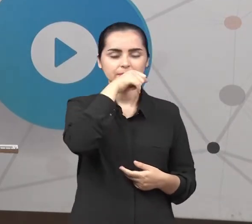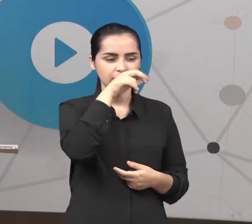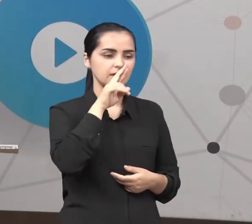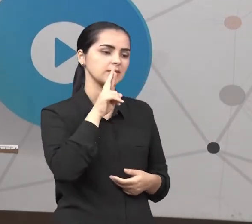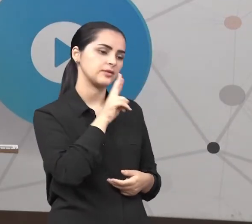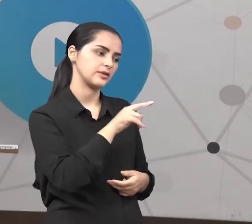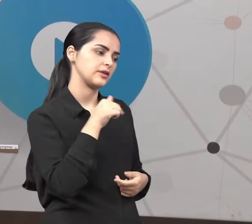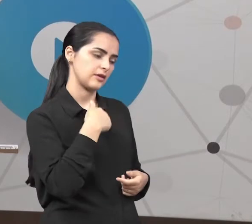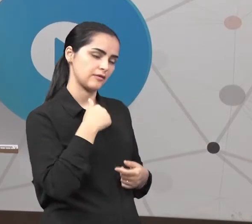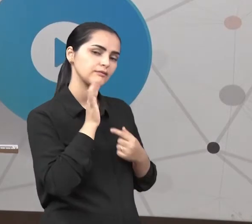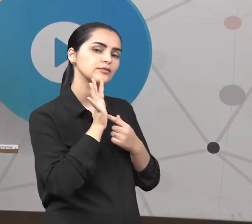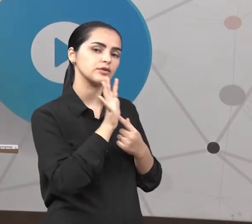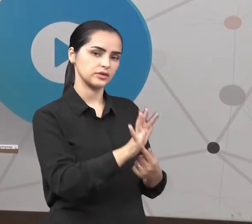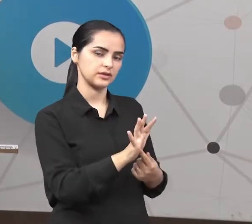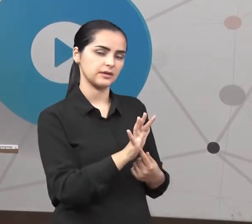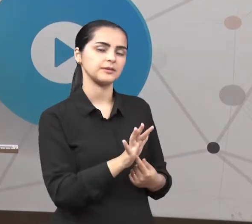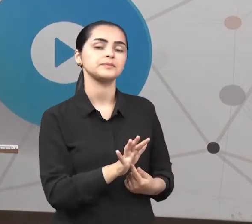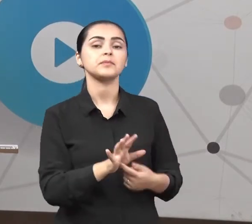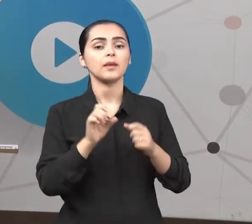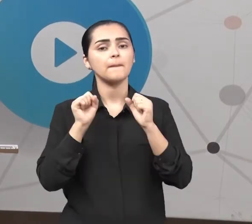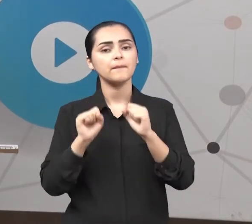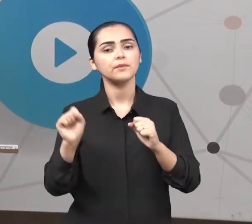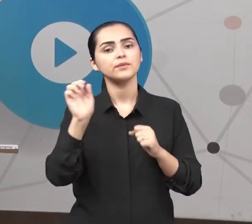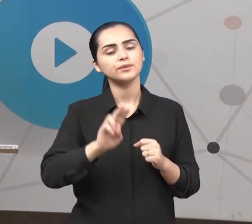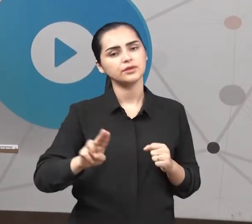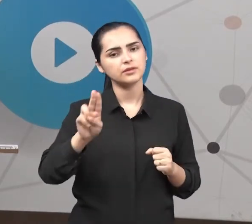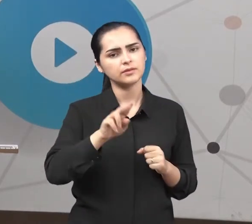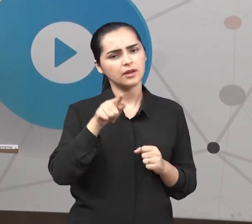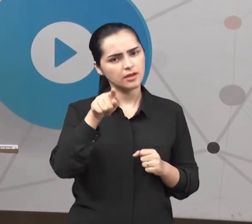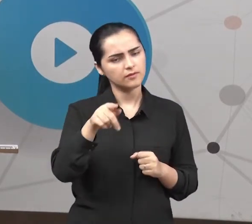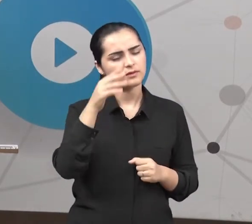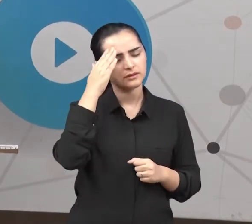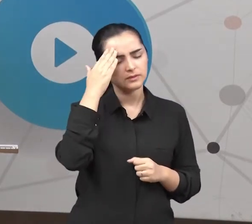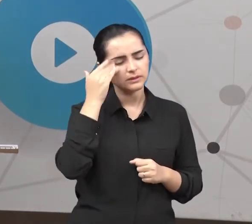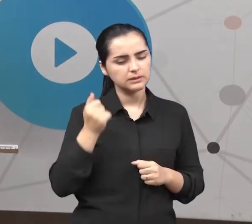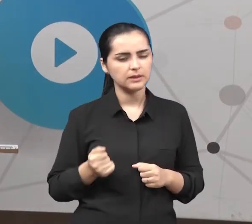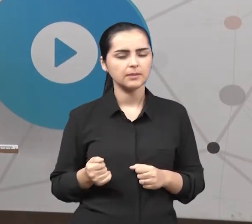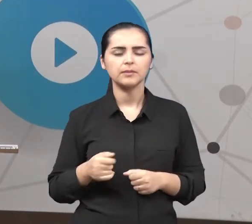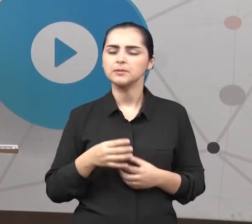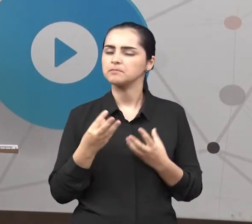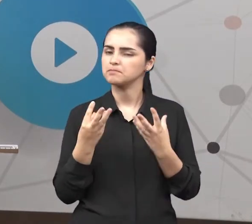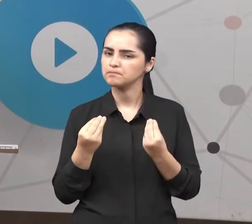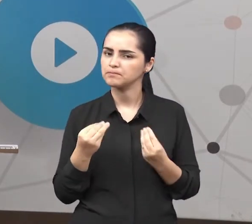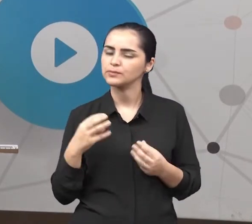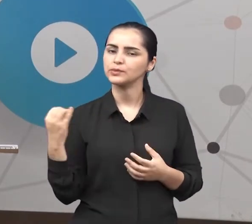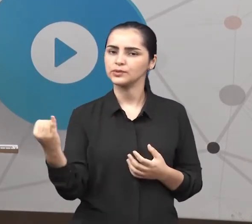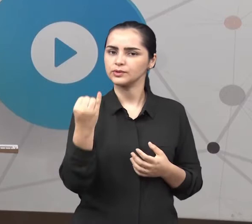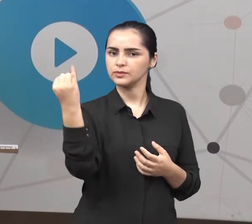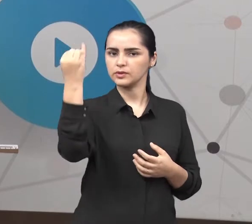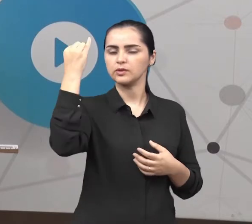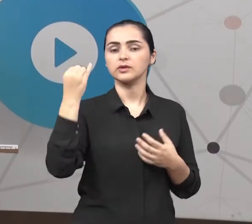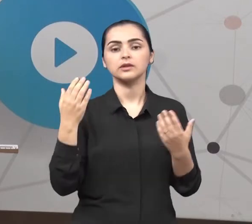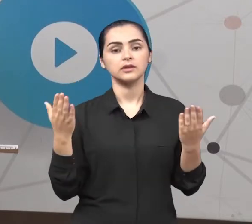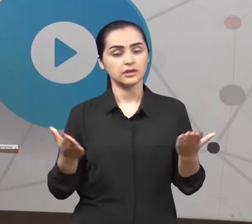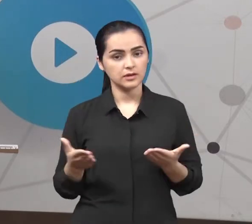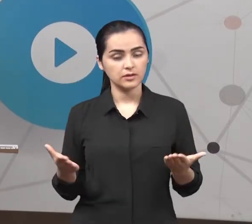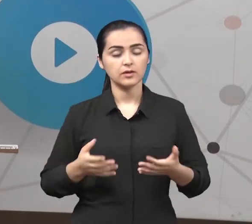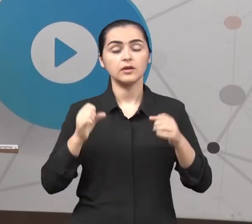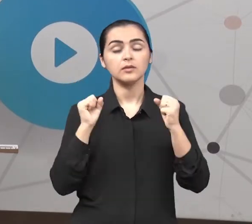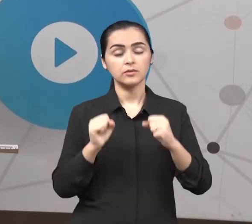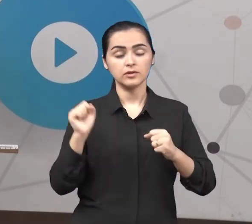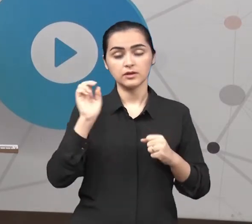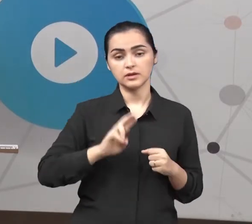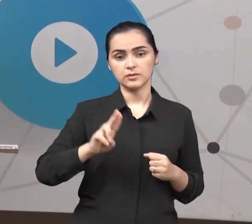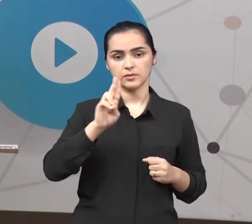vocês. Podemos usar? Vocês vão saber algo muito interessante agora.